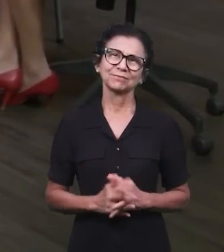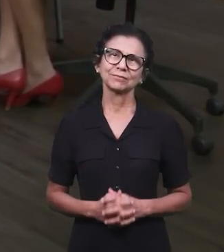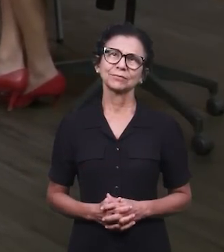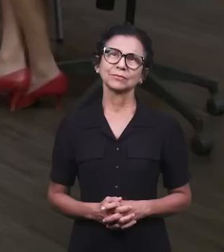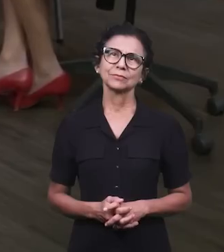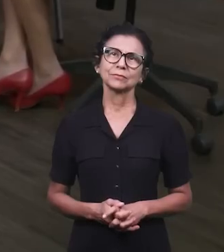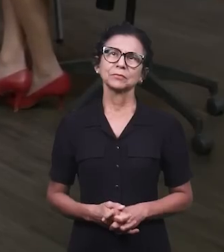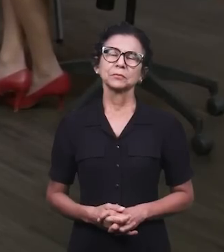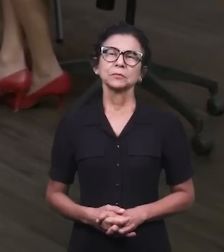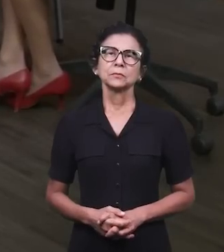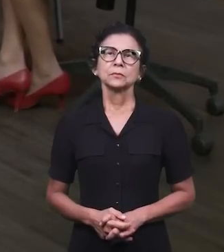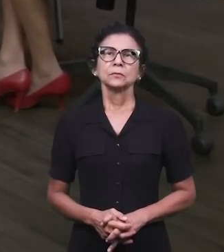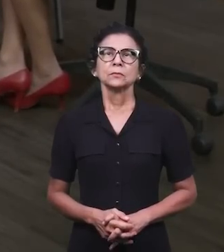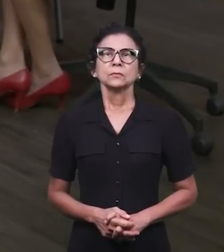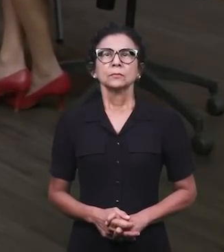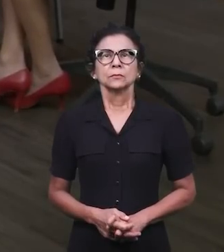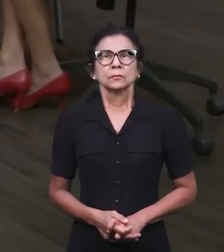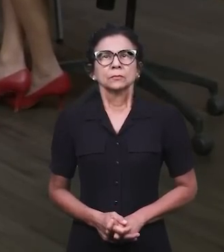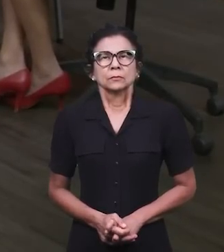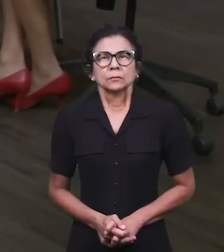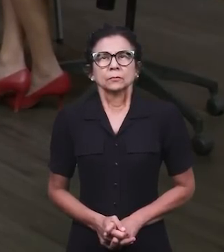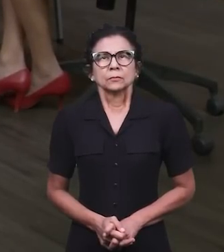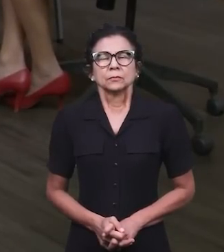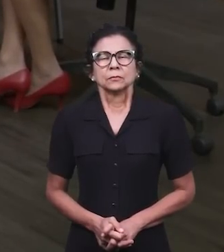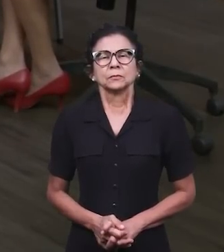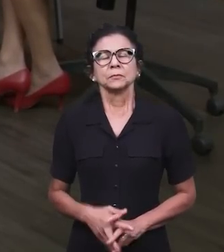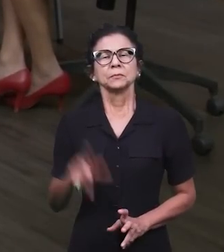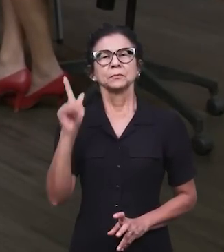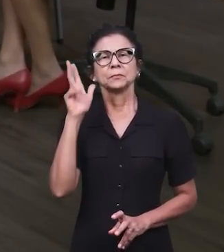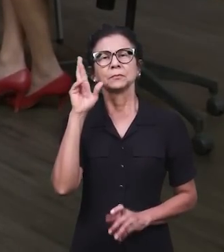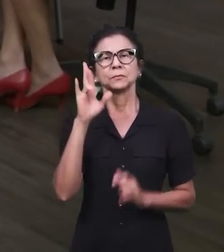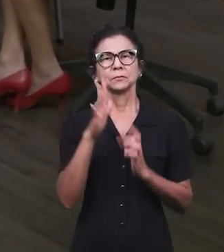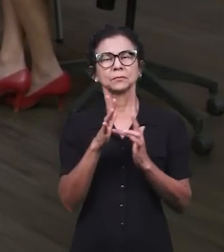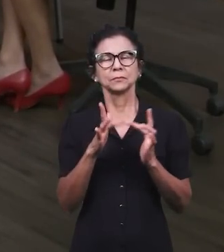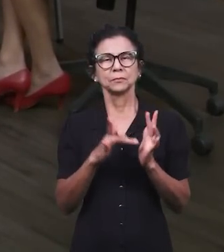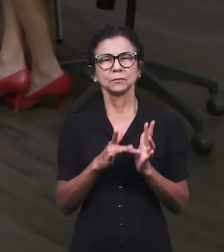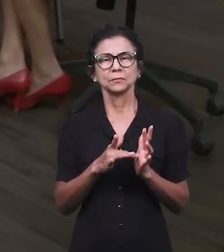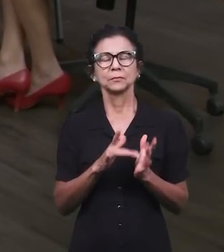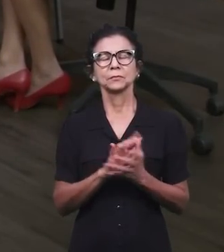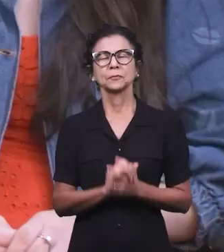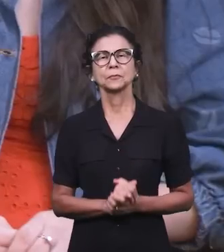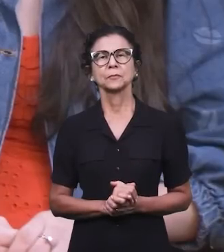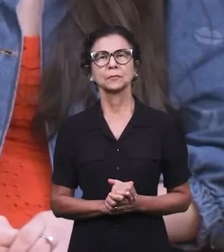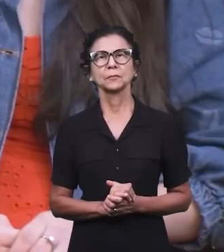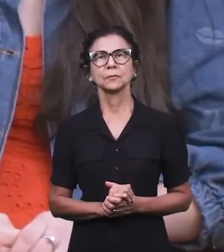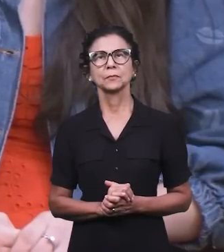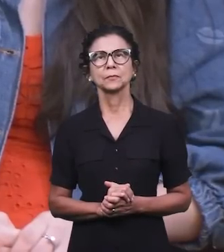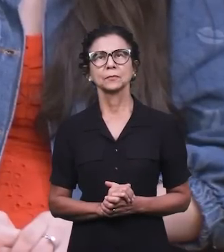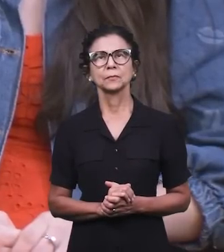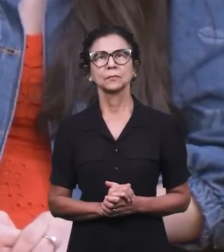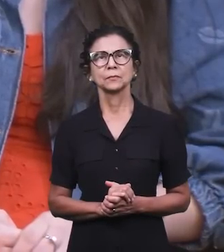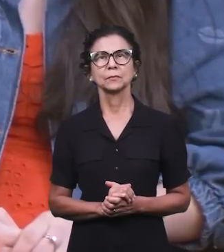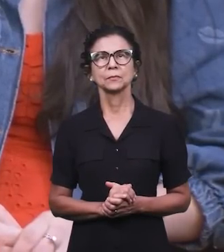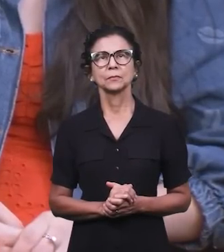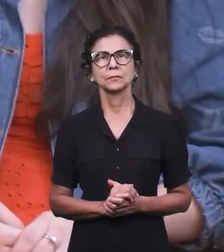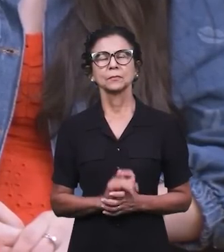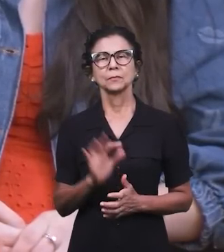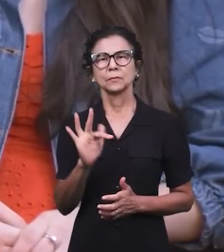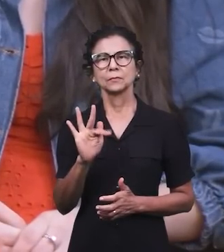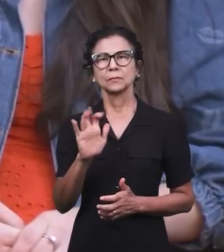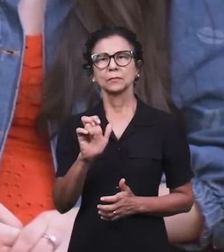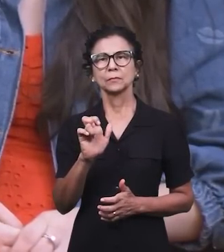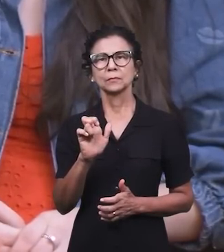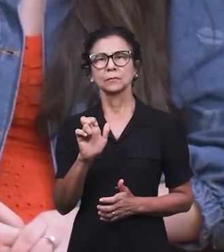Andréia. Vamos seguir com a Fernanda. Pai do Senhor, meu nome é Fernanda. Pastor, eu gostaria de saber se